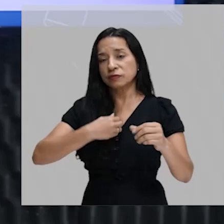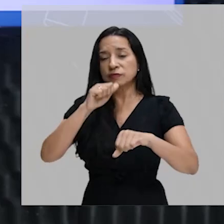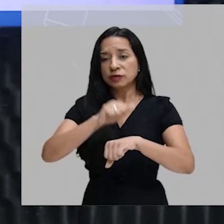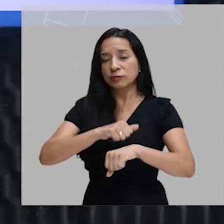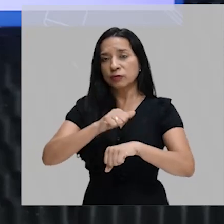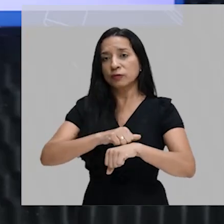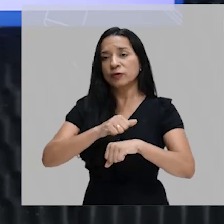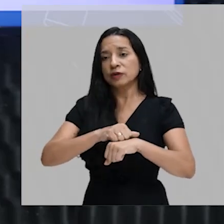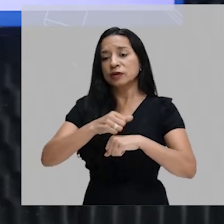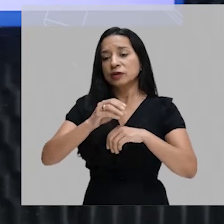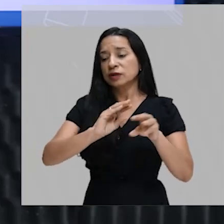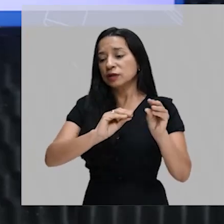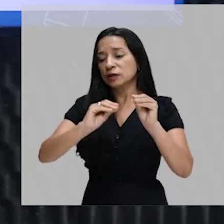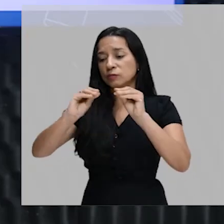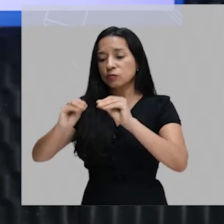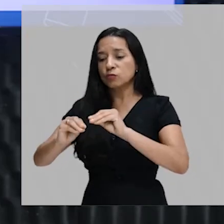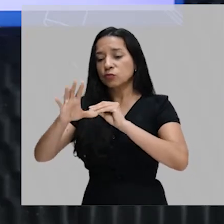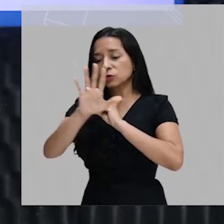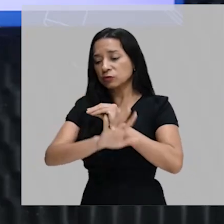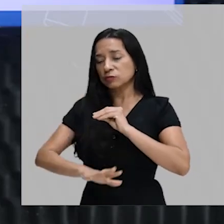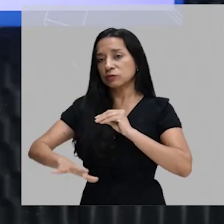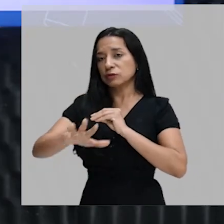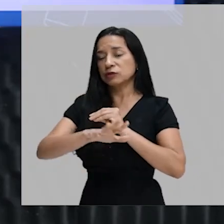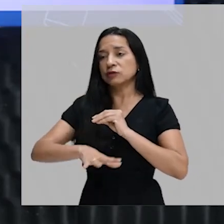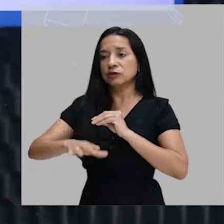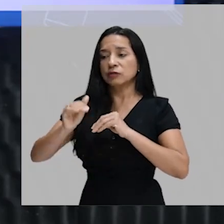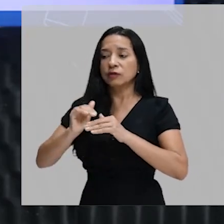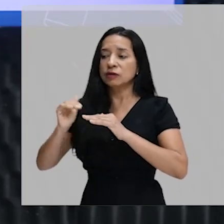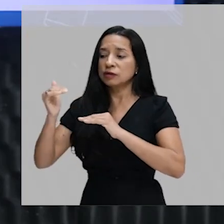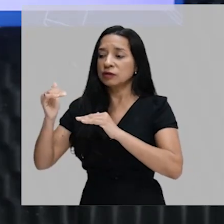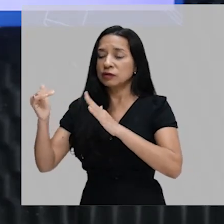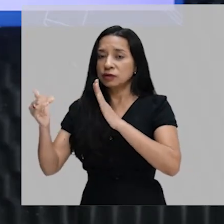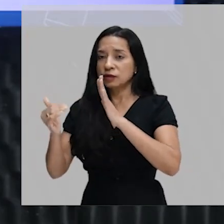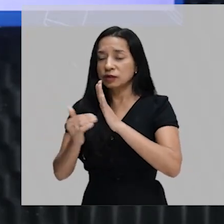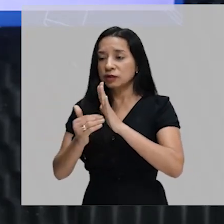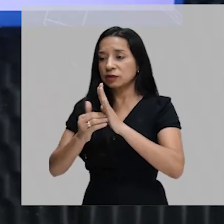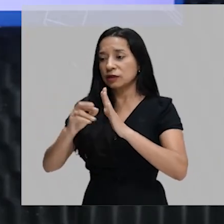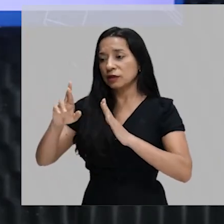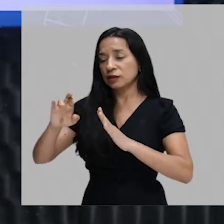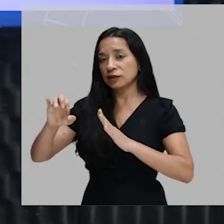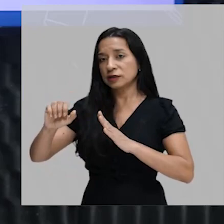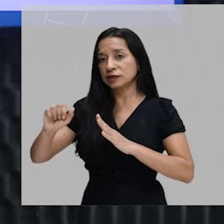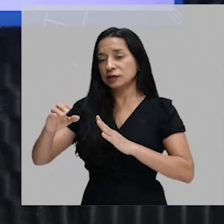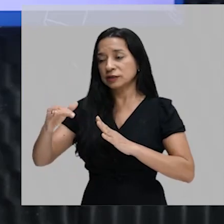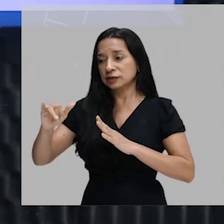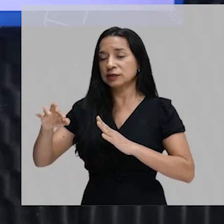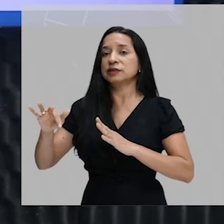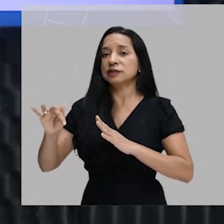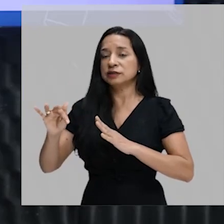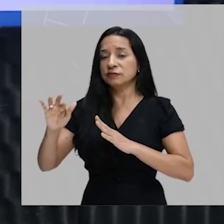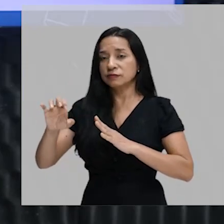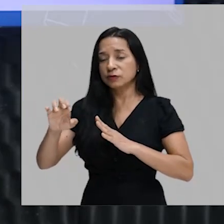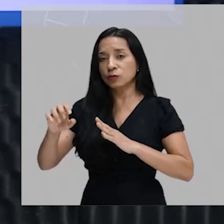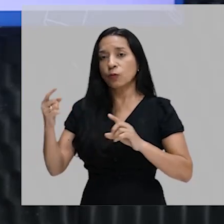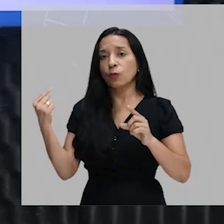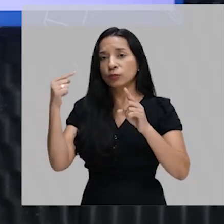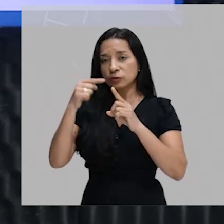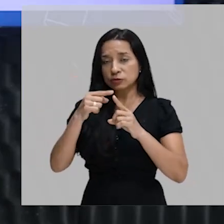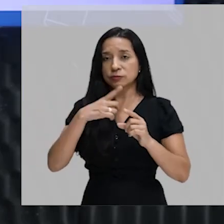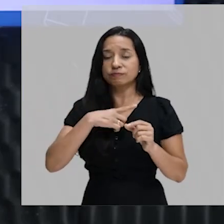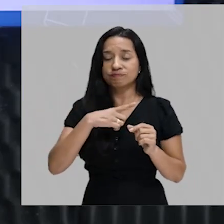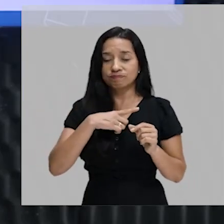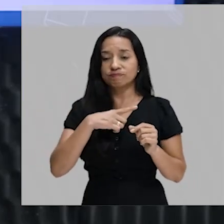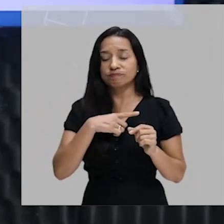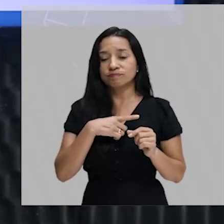vai saindo de uma região de Pernambuco até a capital Recife, também com um objetivo. Então, se eu for contar o resumo